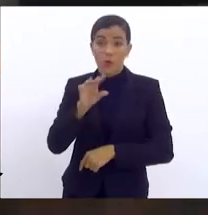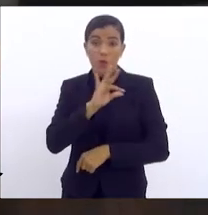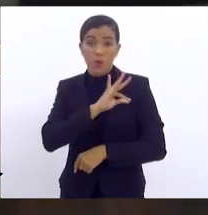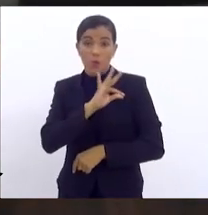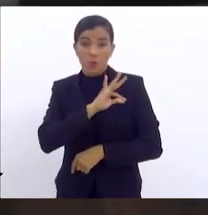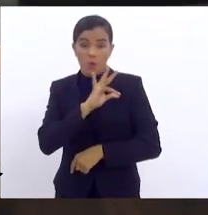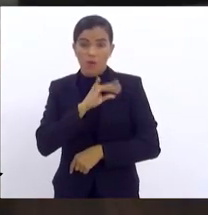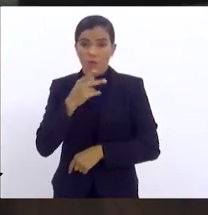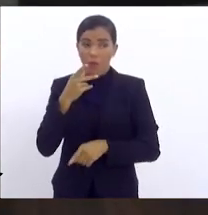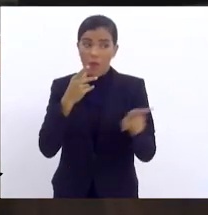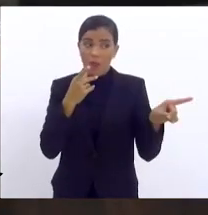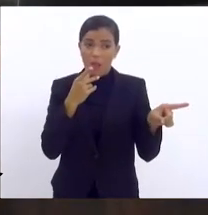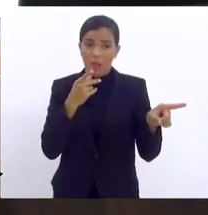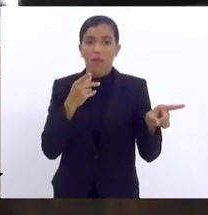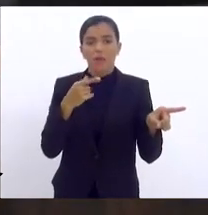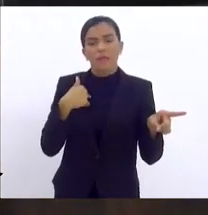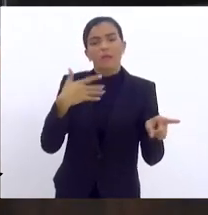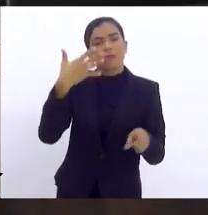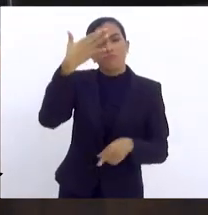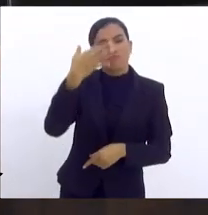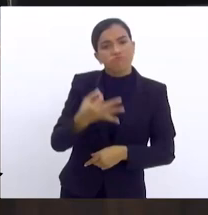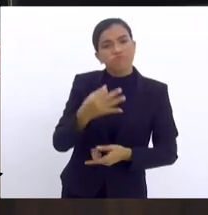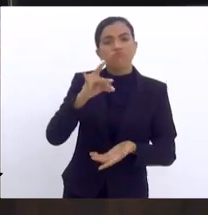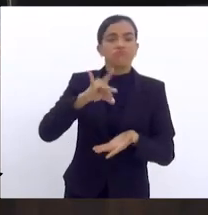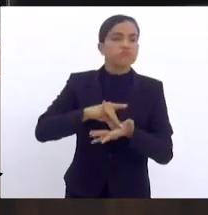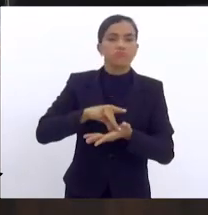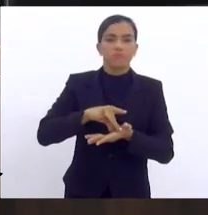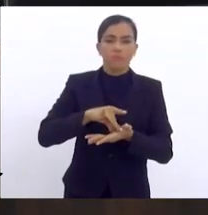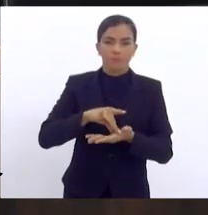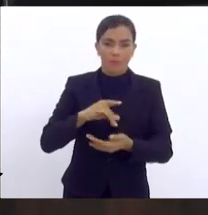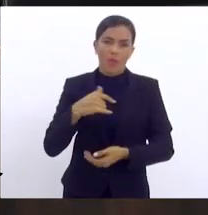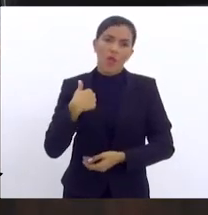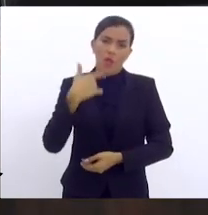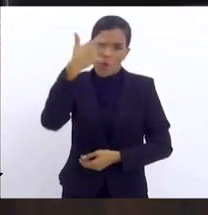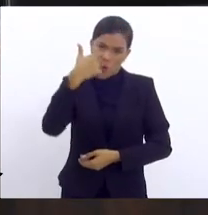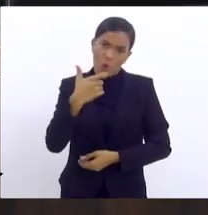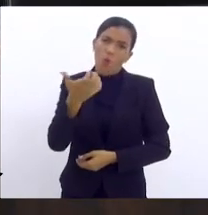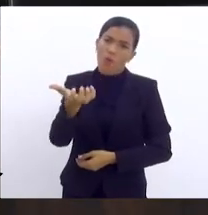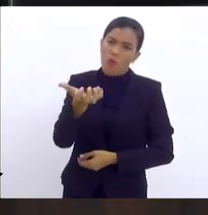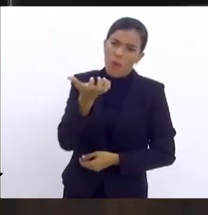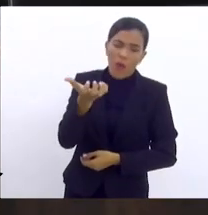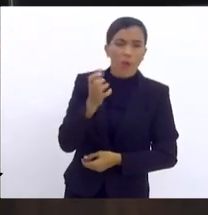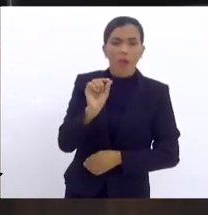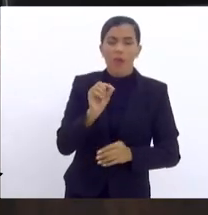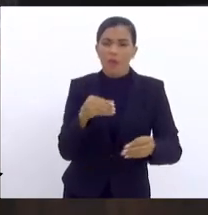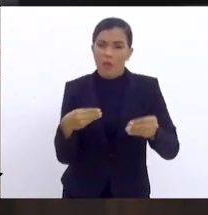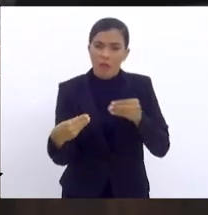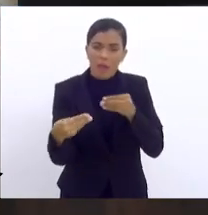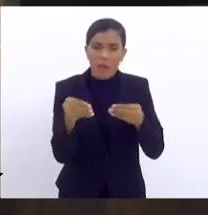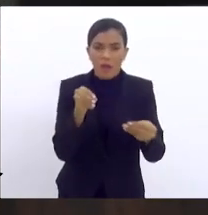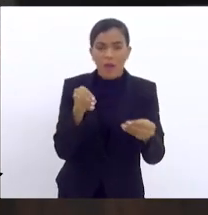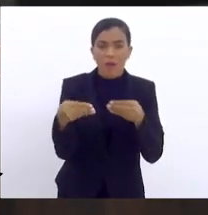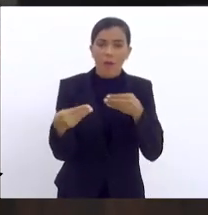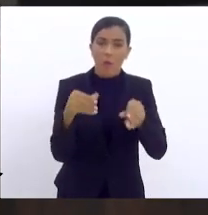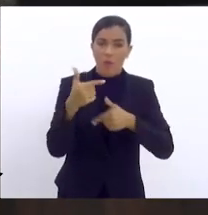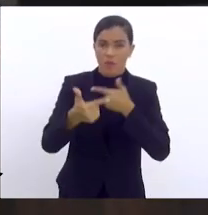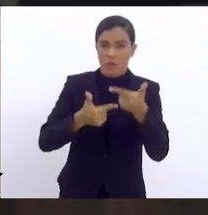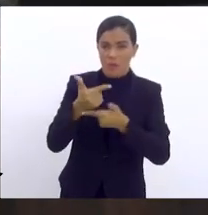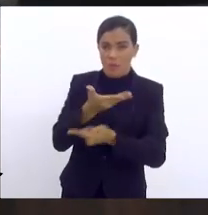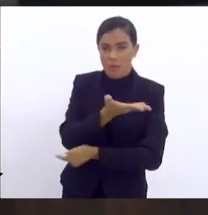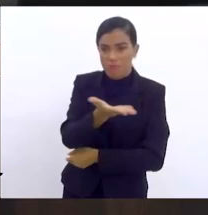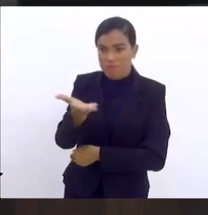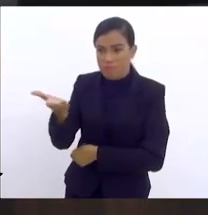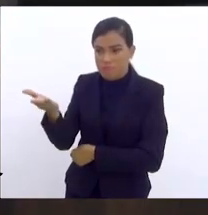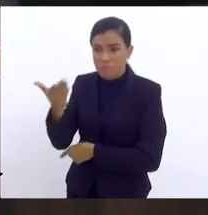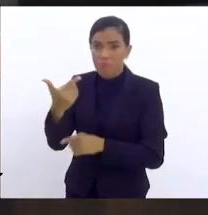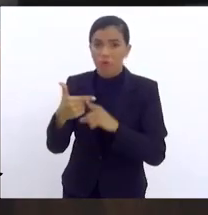falou não foi ele então na realidade eu quero aqui hoje facilitar o trabalho dos Senhores Porque